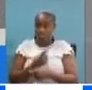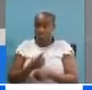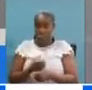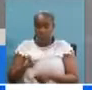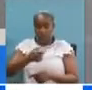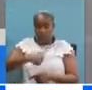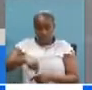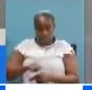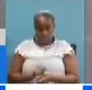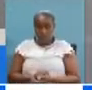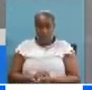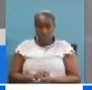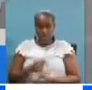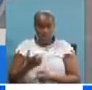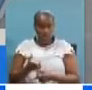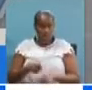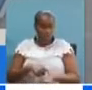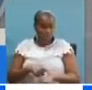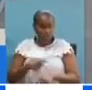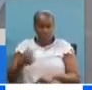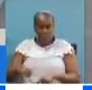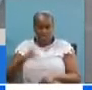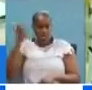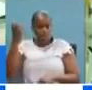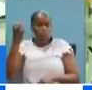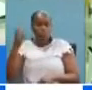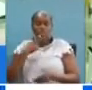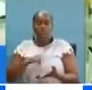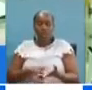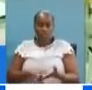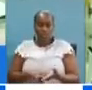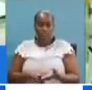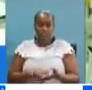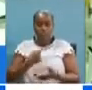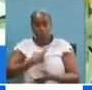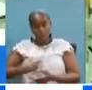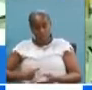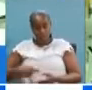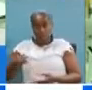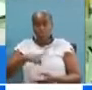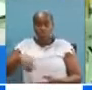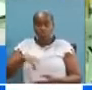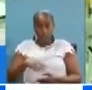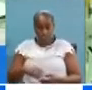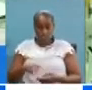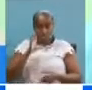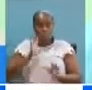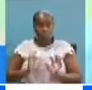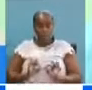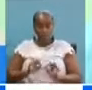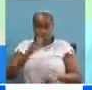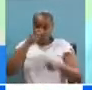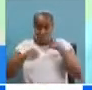que nós monitorizamos e neste momento existe essa cultura, na verdade. O bloco operatório é um dos locais onde os cuidados